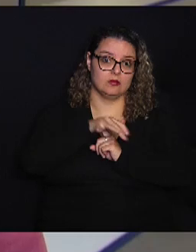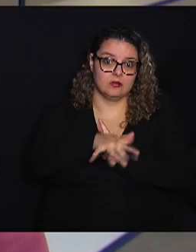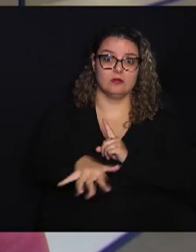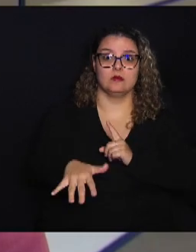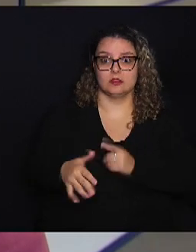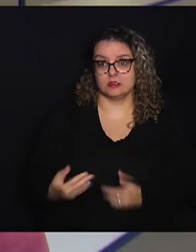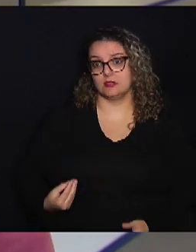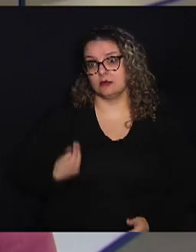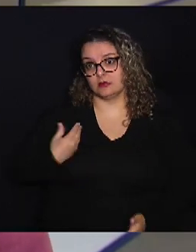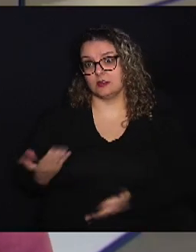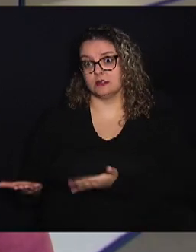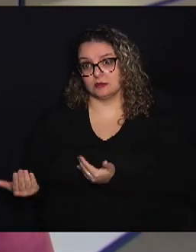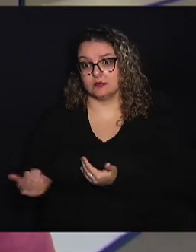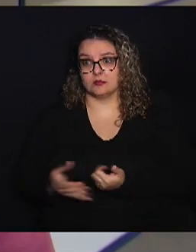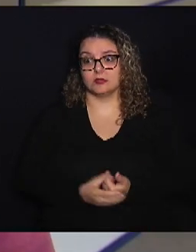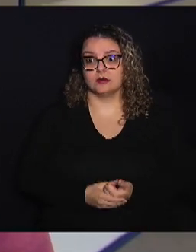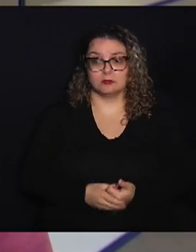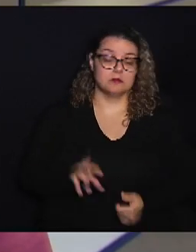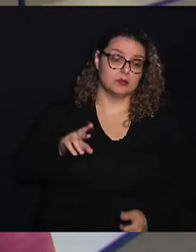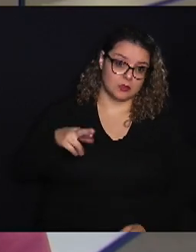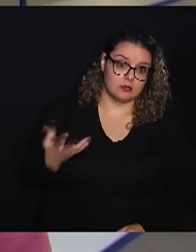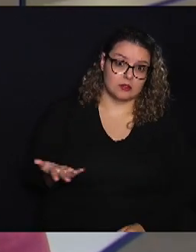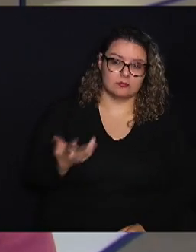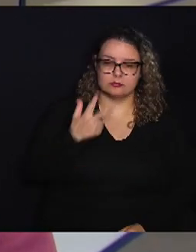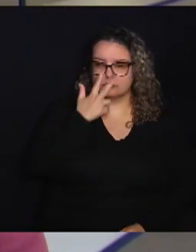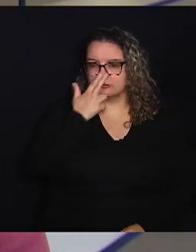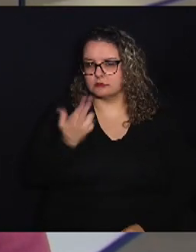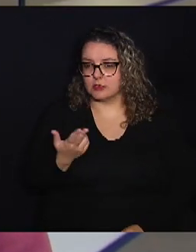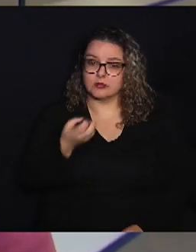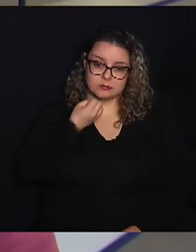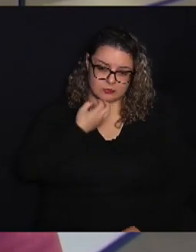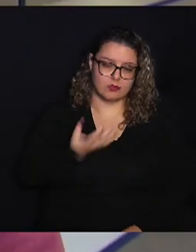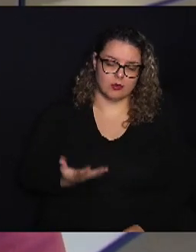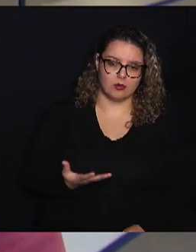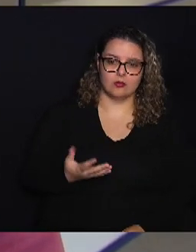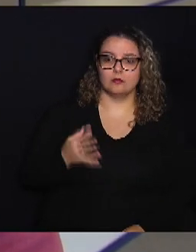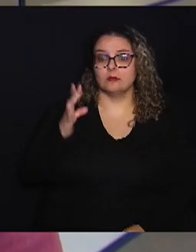jovem. E por conta disso parece algo muito bom, parece algo